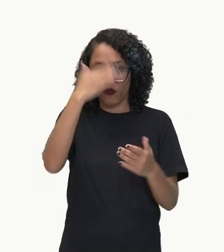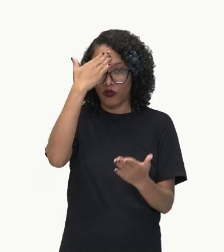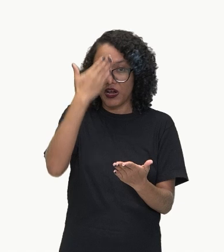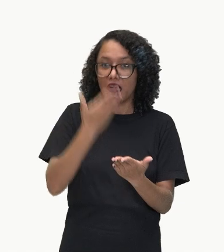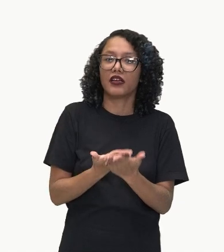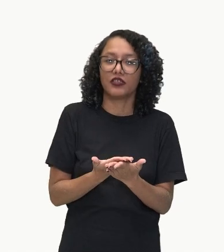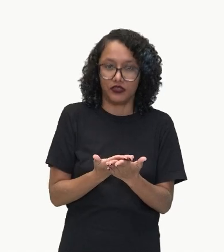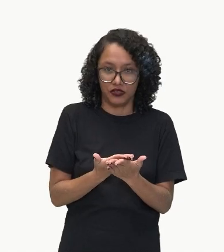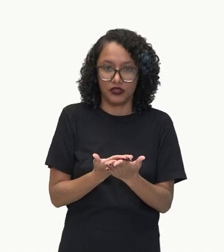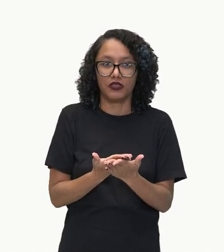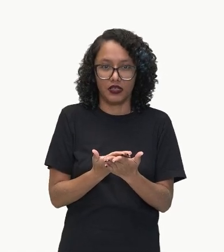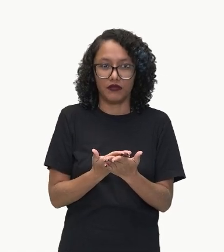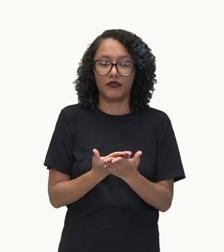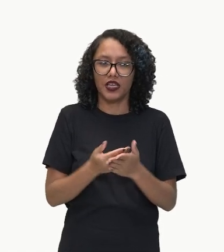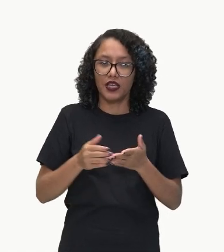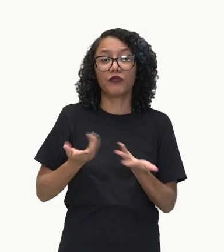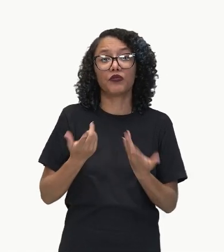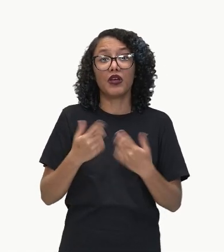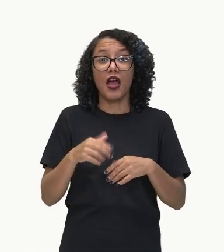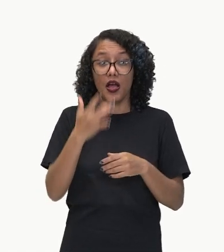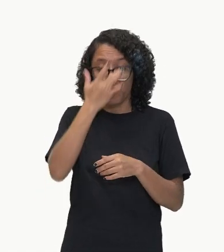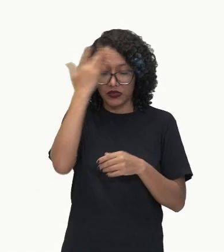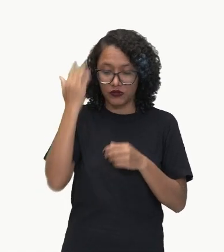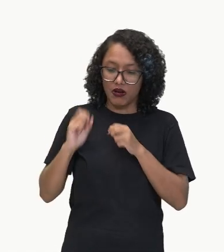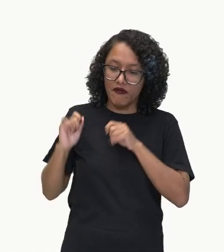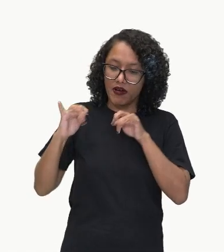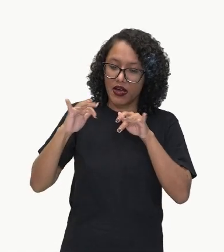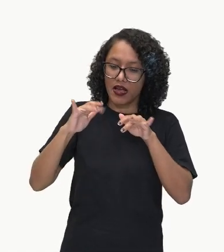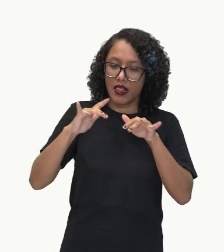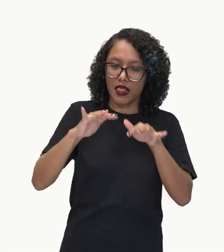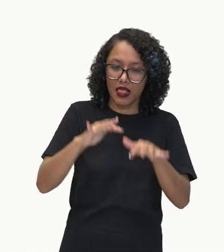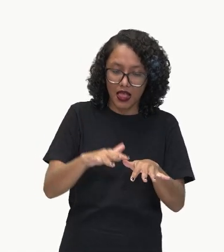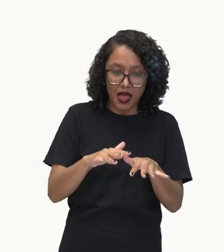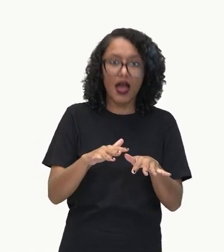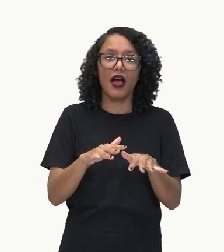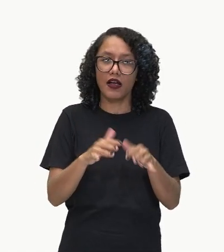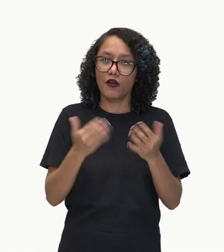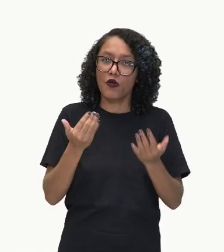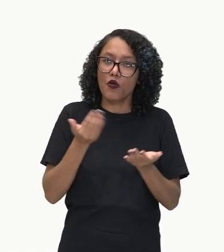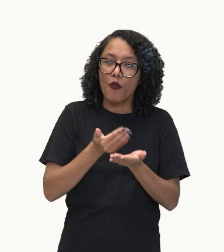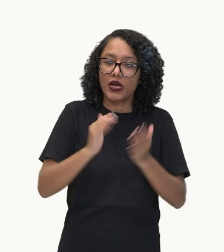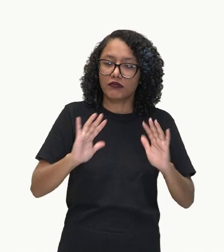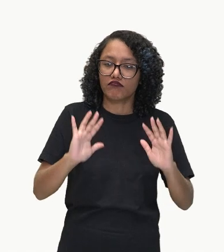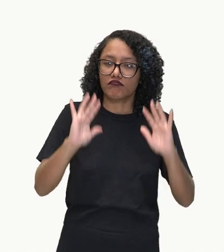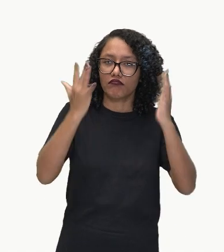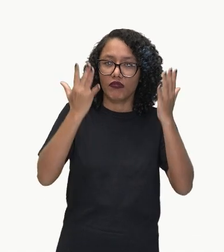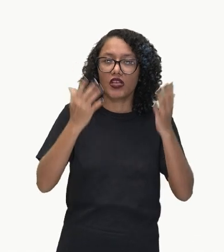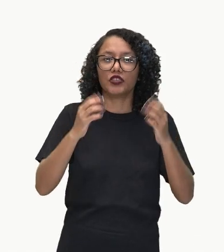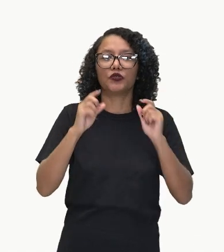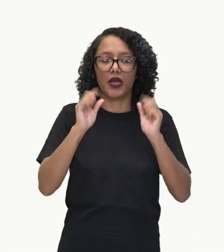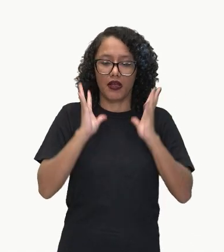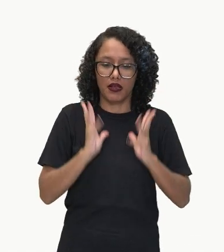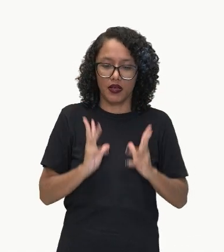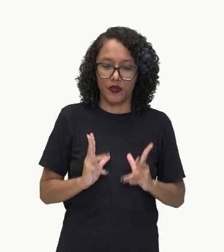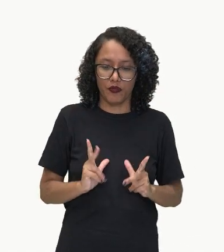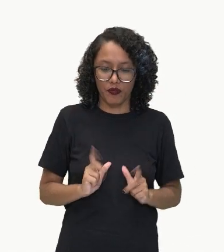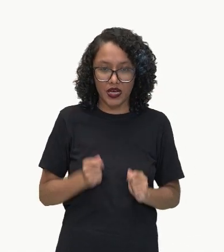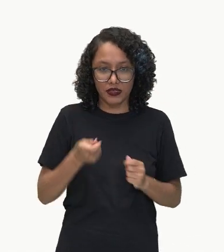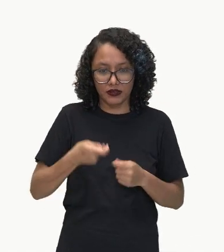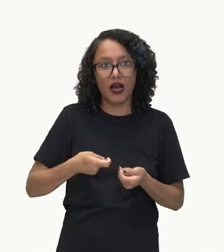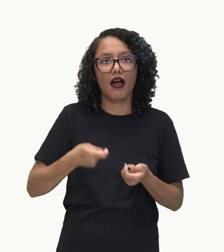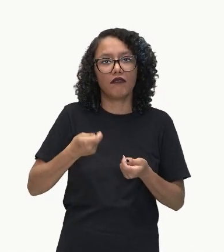do rio Ganges, realizam rituais de purificação. Vão se banhar nas águas sagradas do